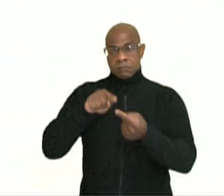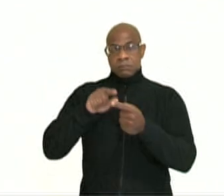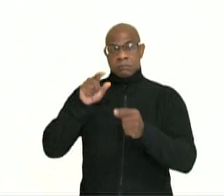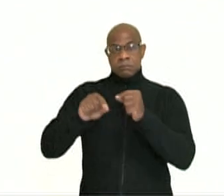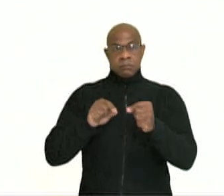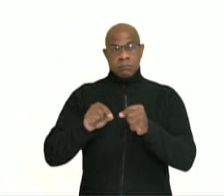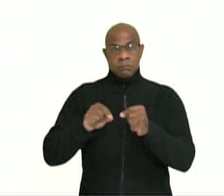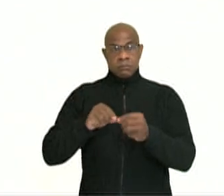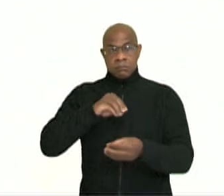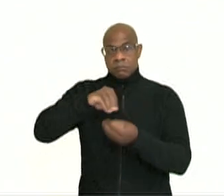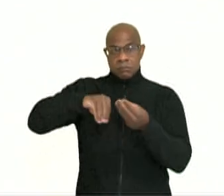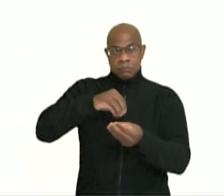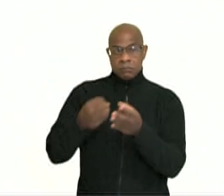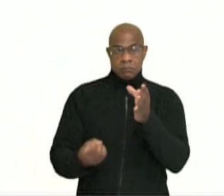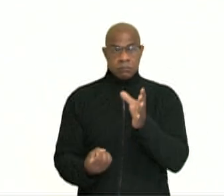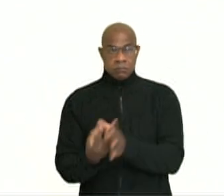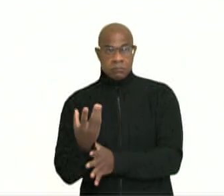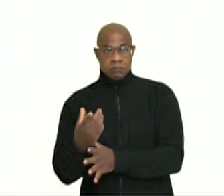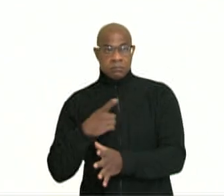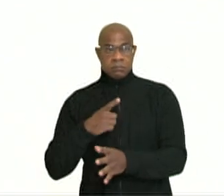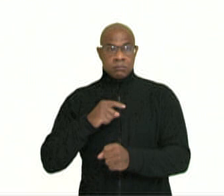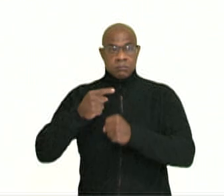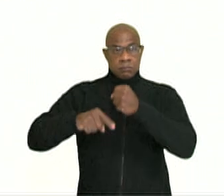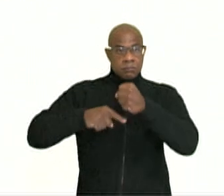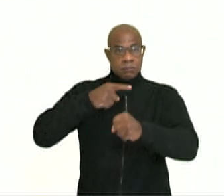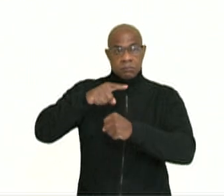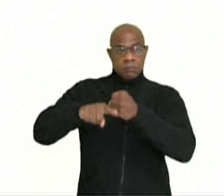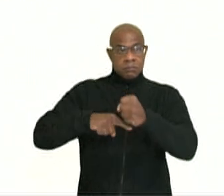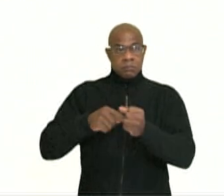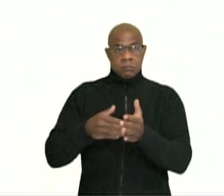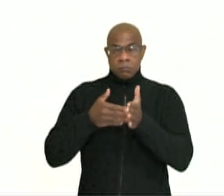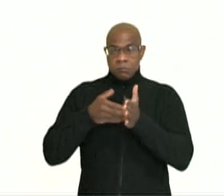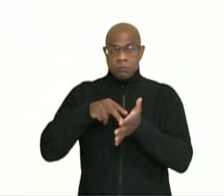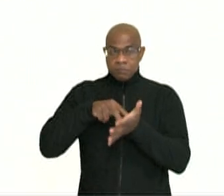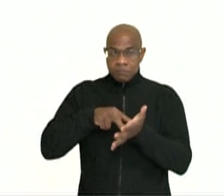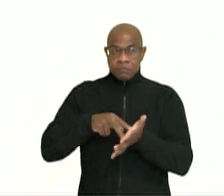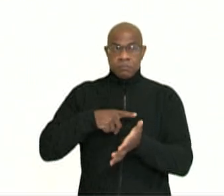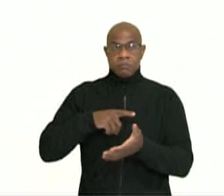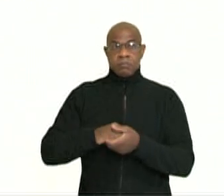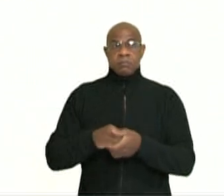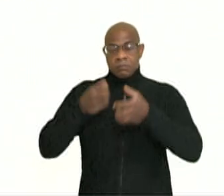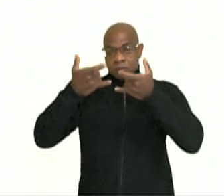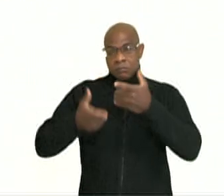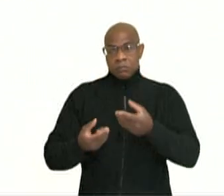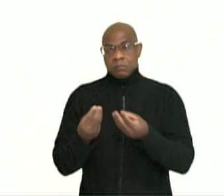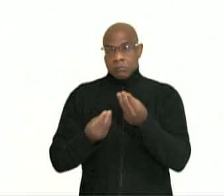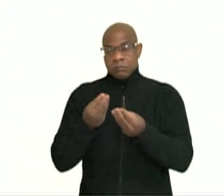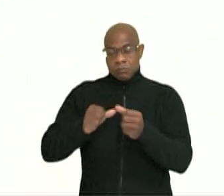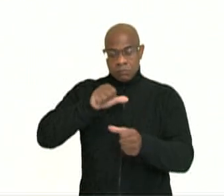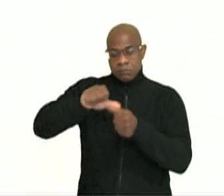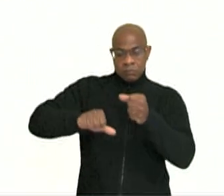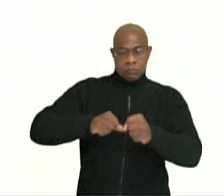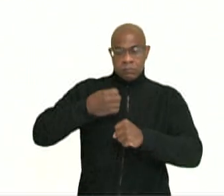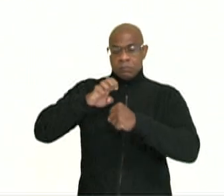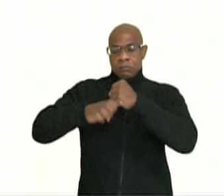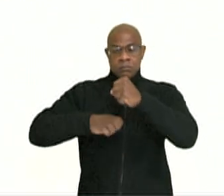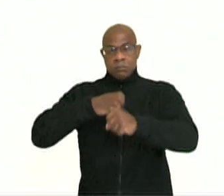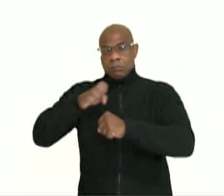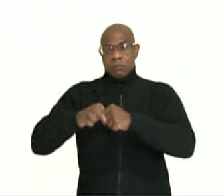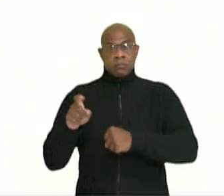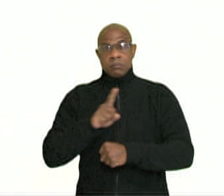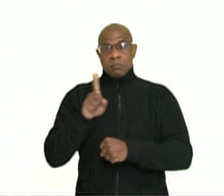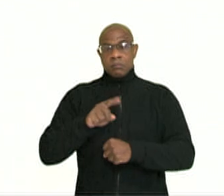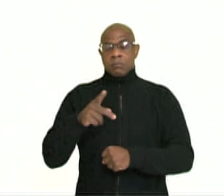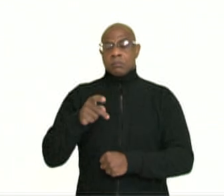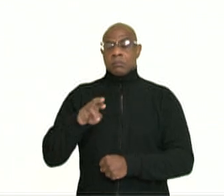aos átomos. Explique por que as ligações ocorrem com mudança em relação aos elétrons e não em relação aos prótons. Agora